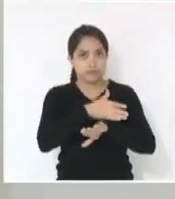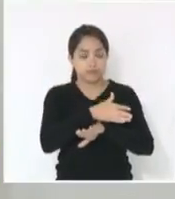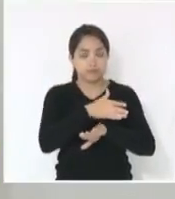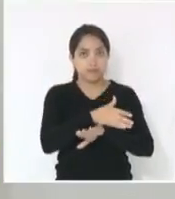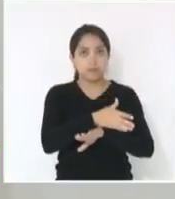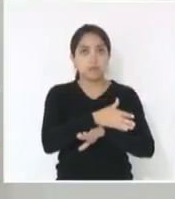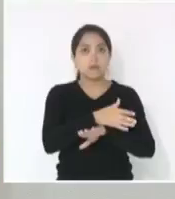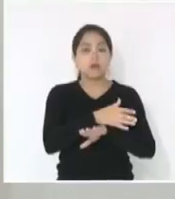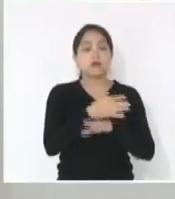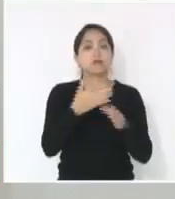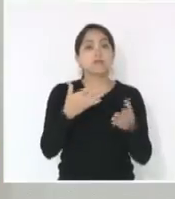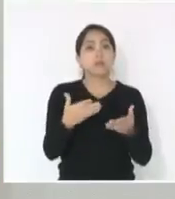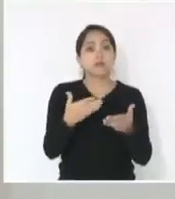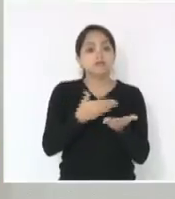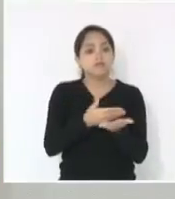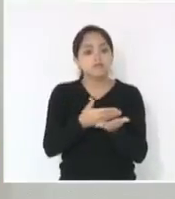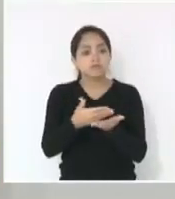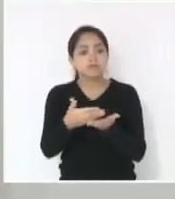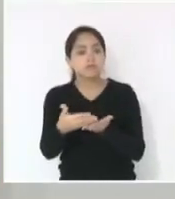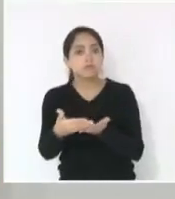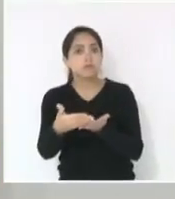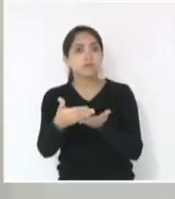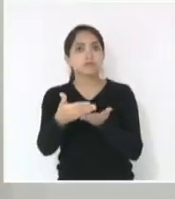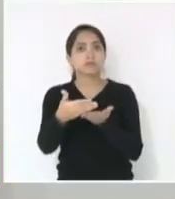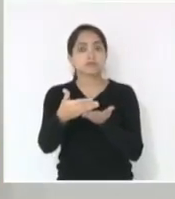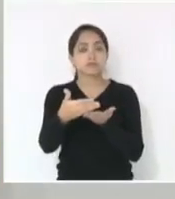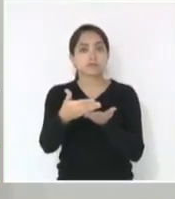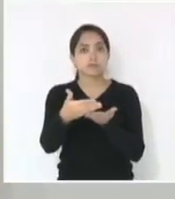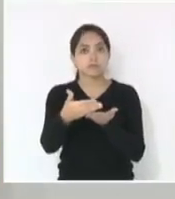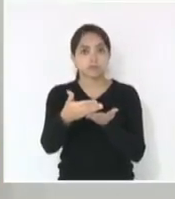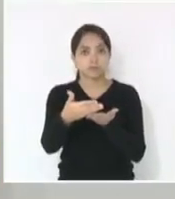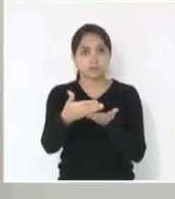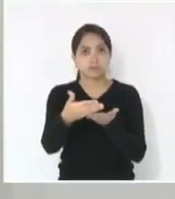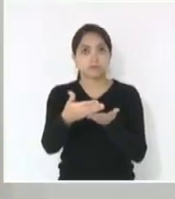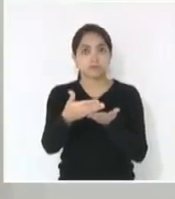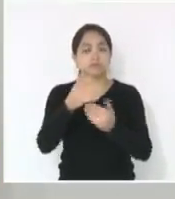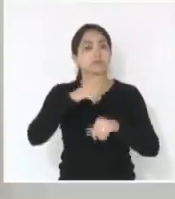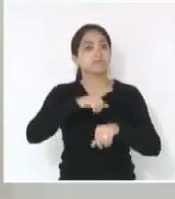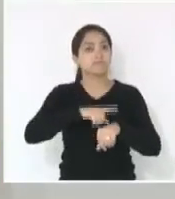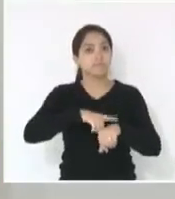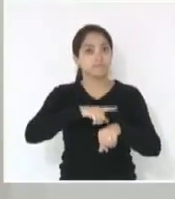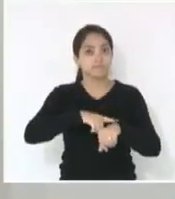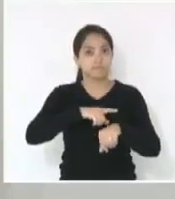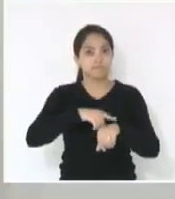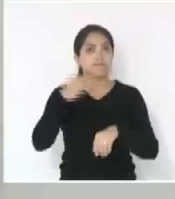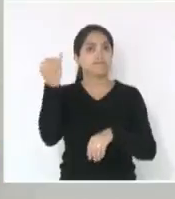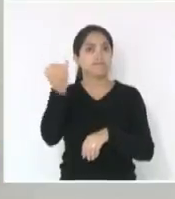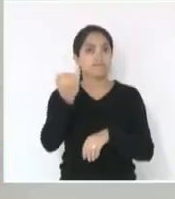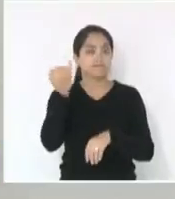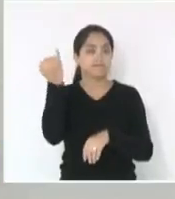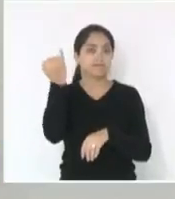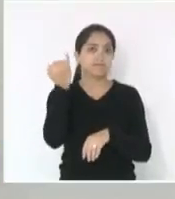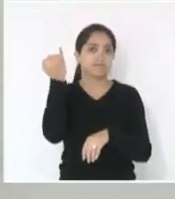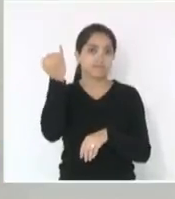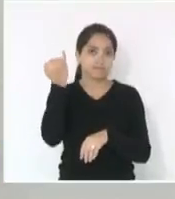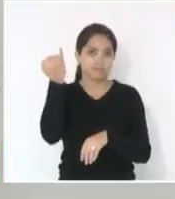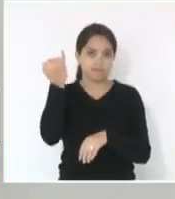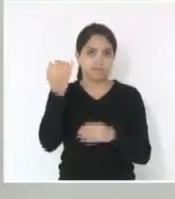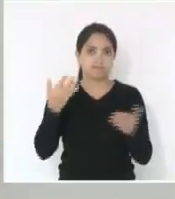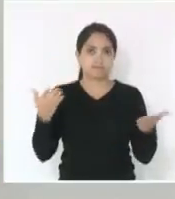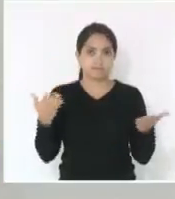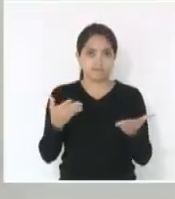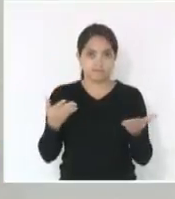enfim, dar o início a um momento importante nesta